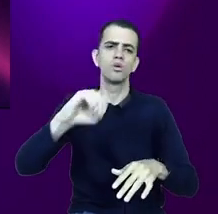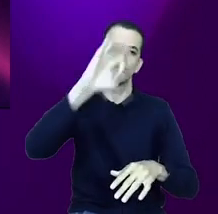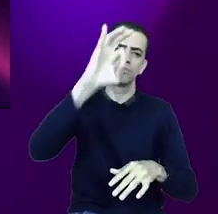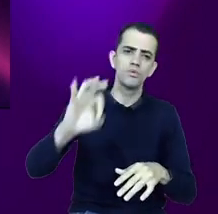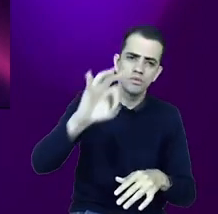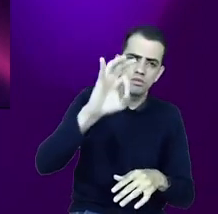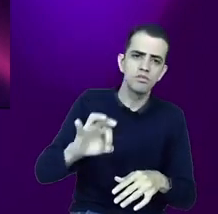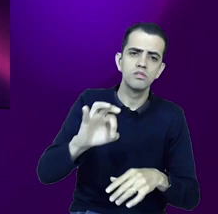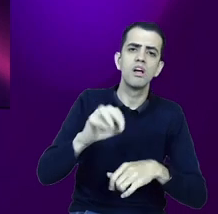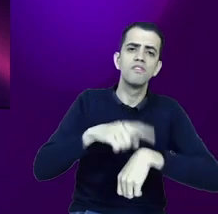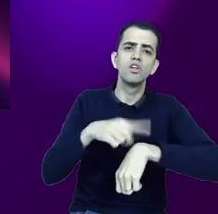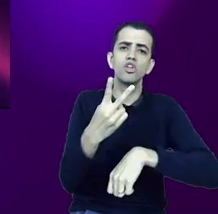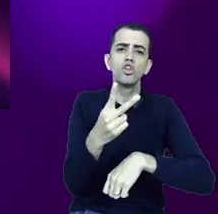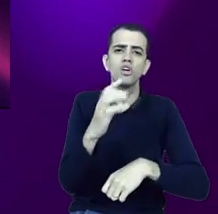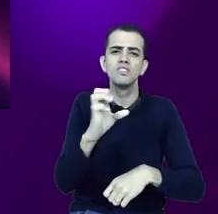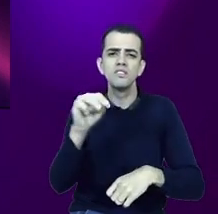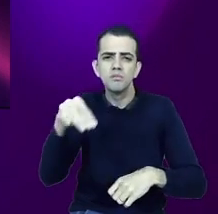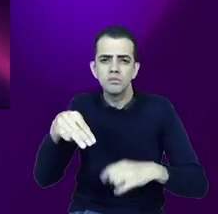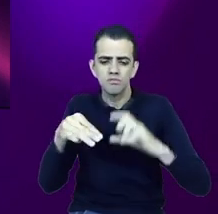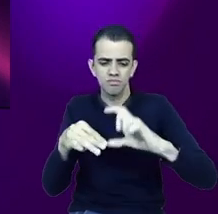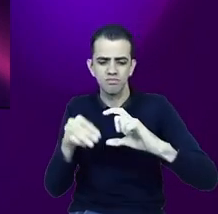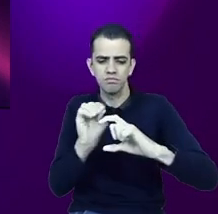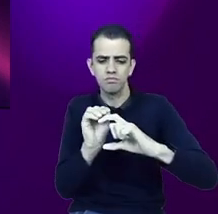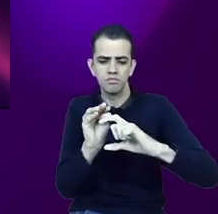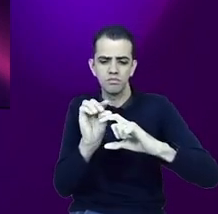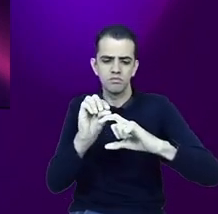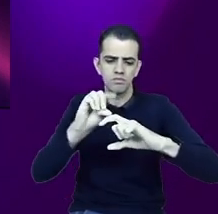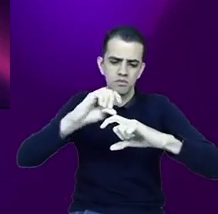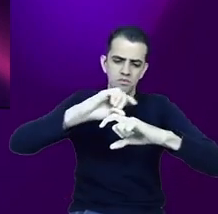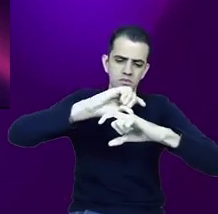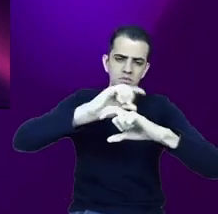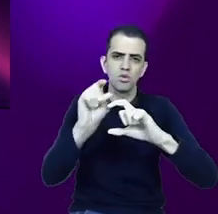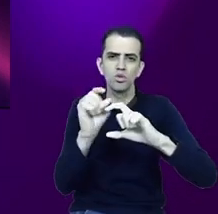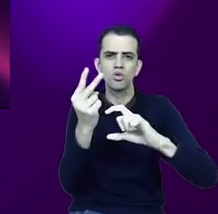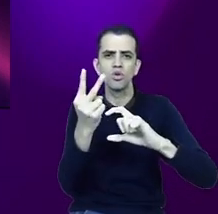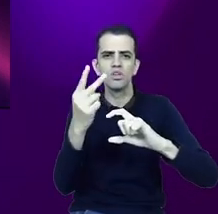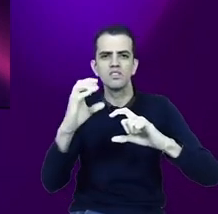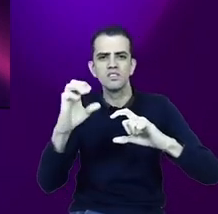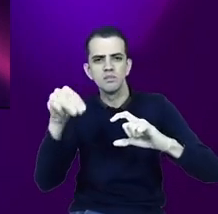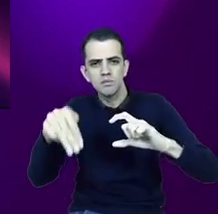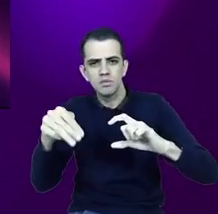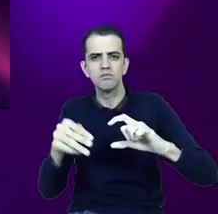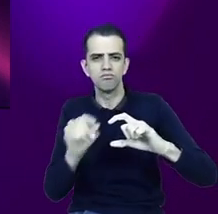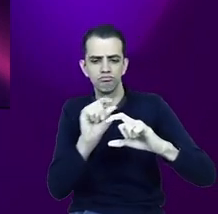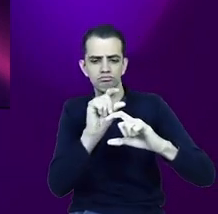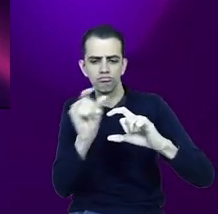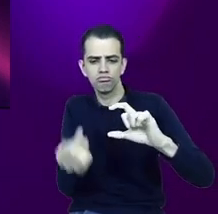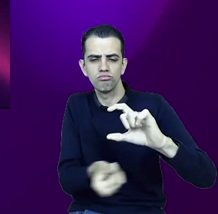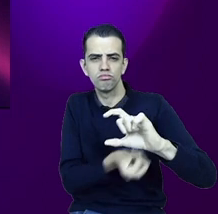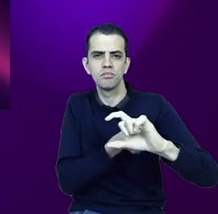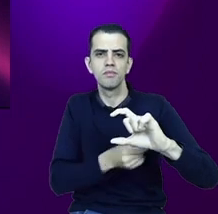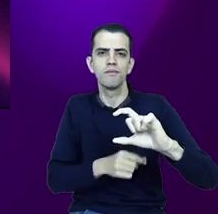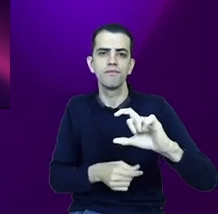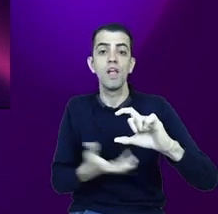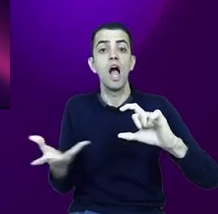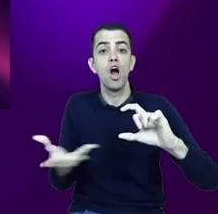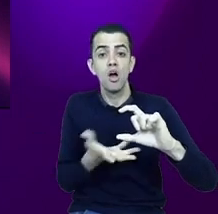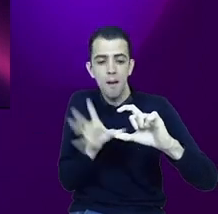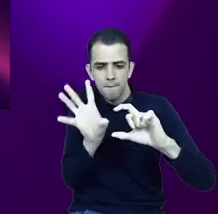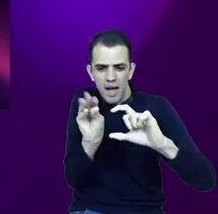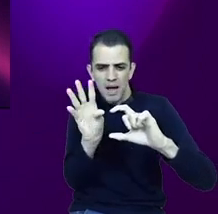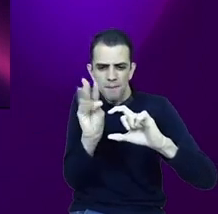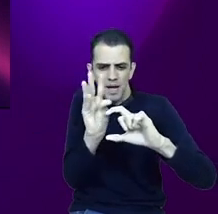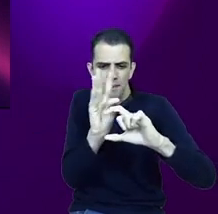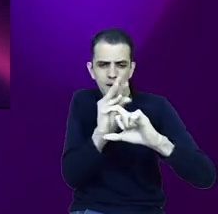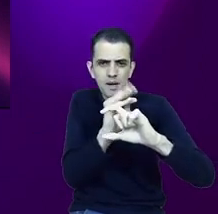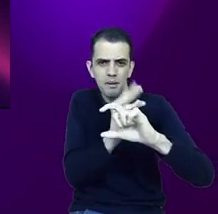dentro de 2 centímetros do sítio tumoral. E o padrão, até o momento, é de tentar pegar apenas,